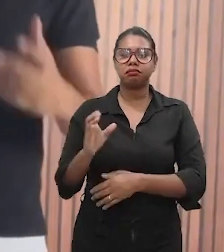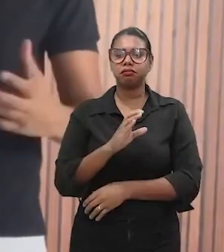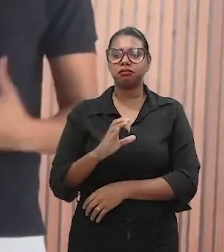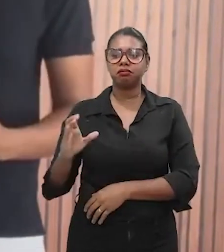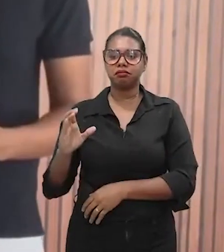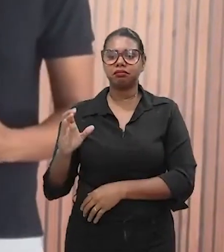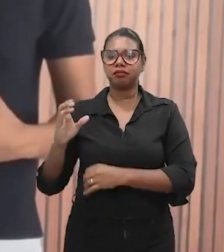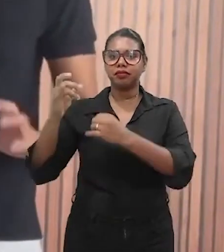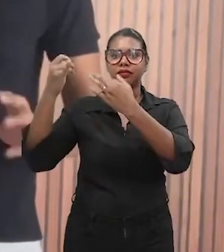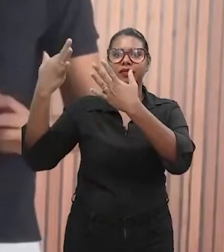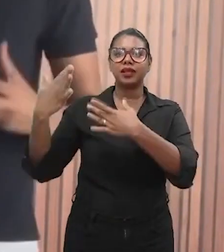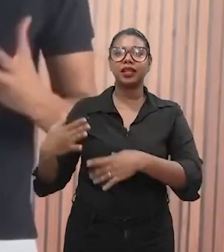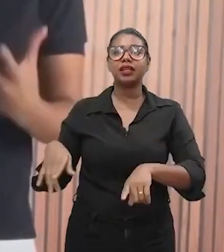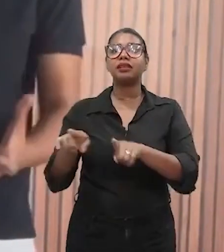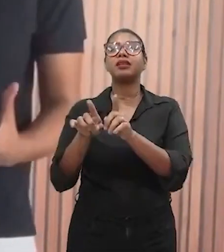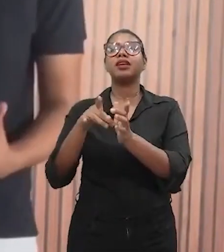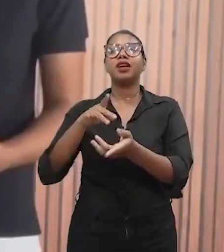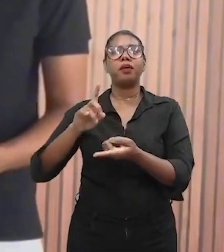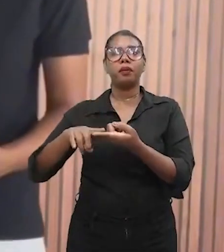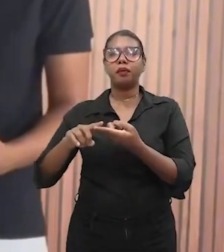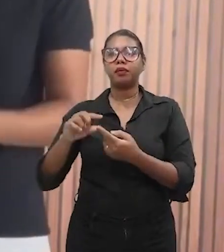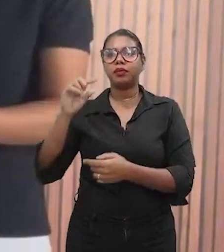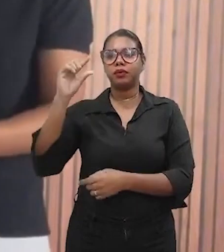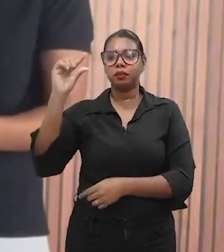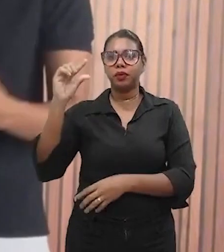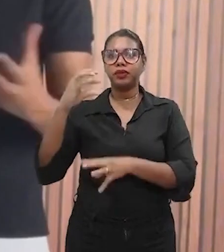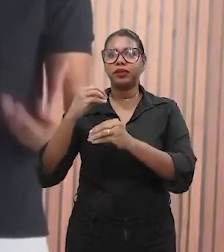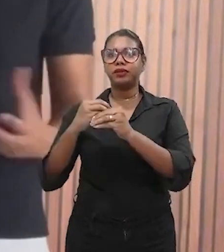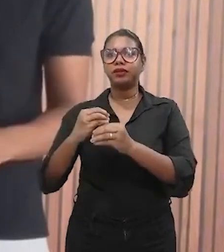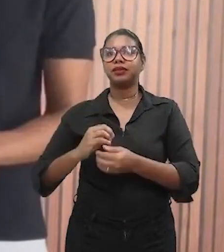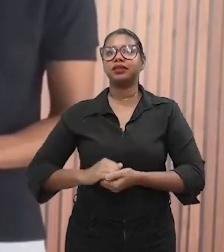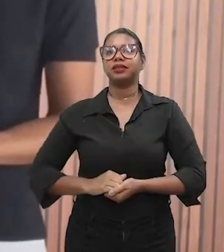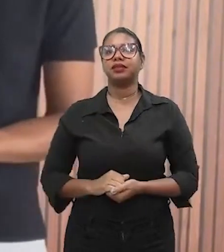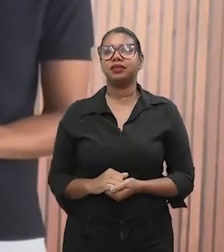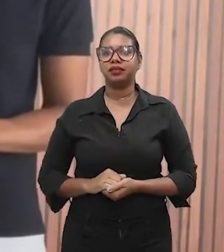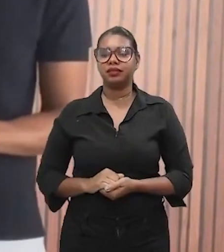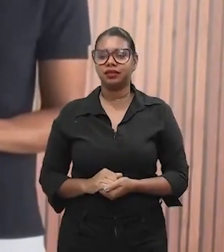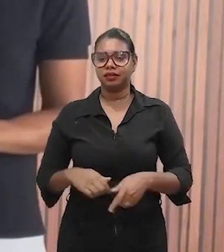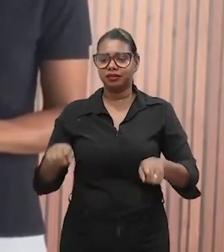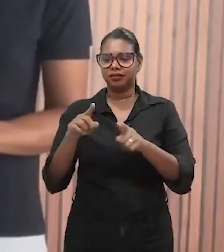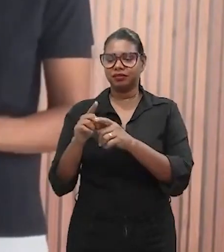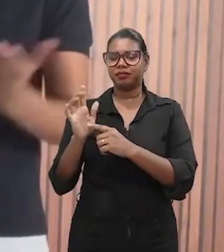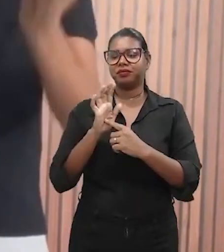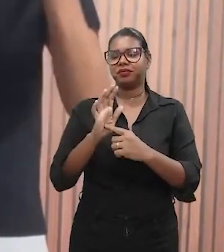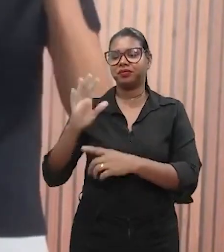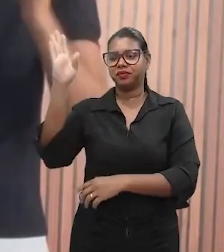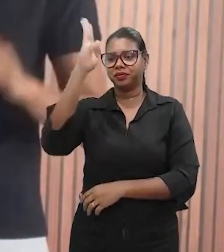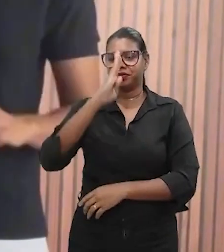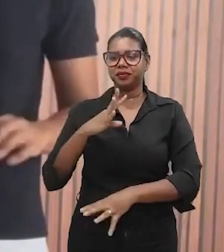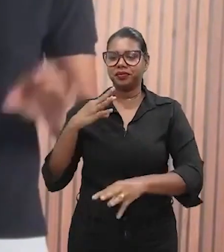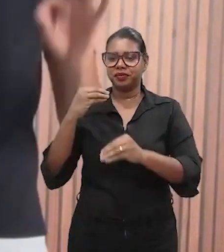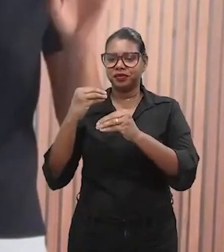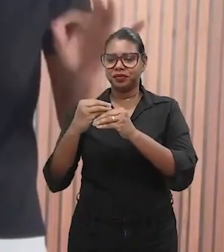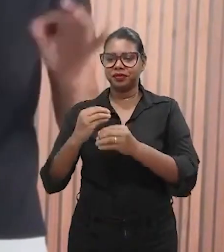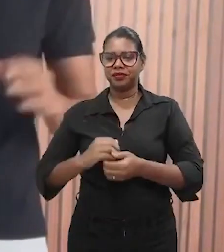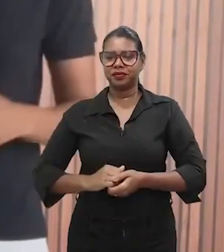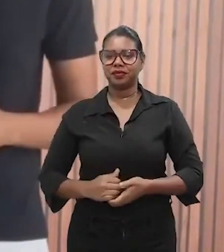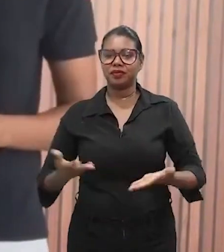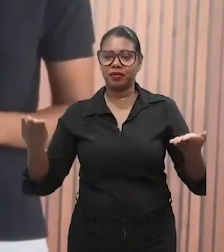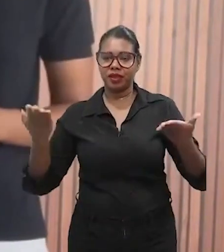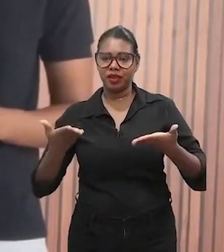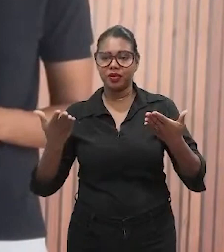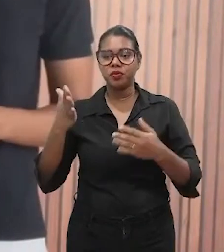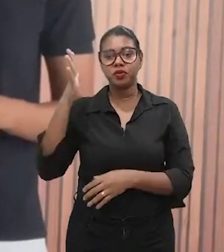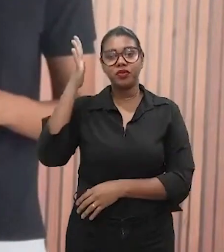Oliveira para falar um pouco sobre os impactos da administração no período colonial brasileiro. Então, vem comigo que hoje a